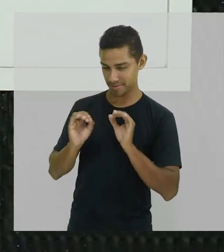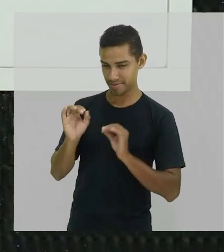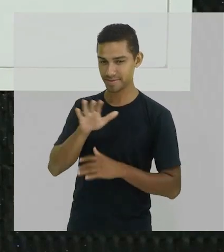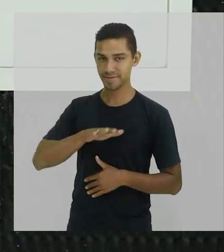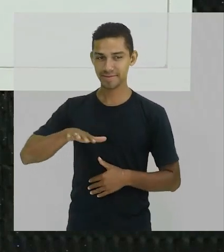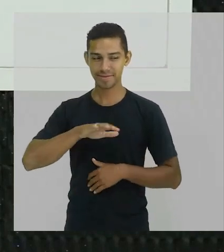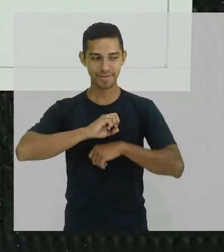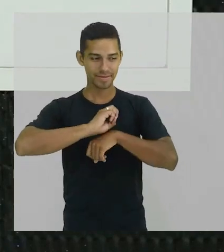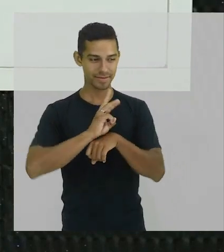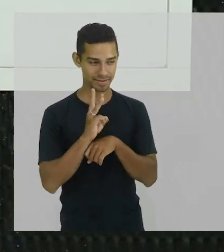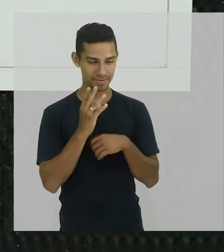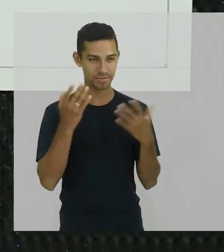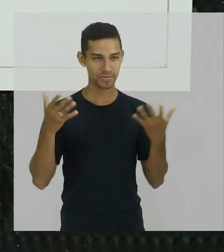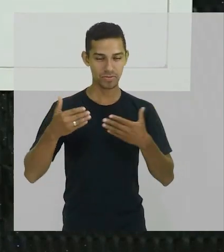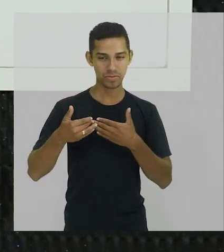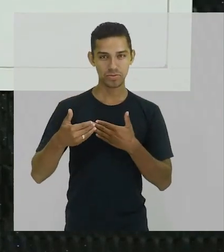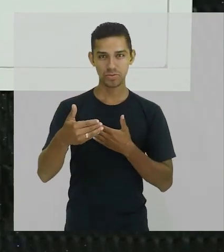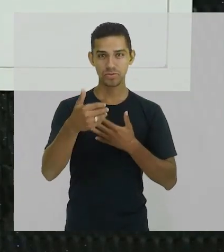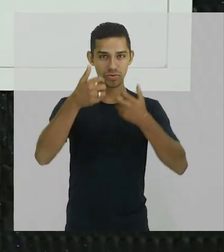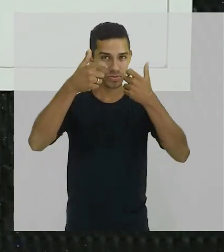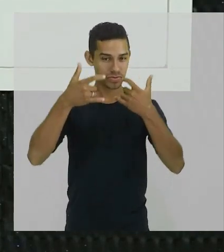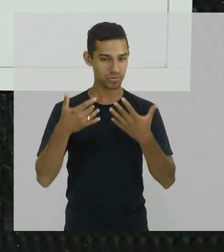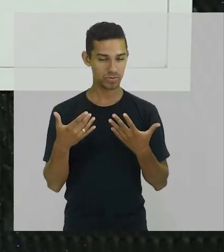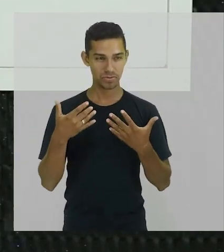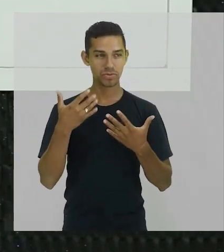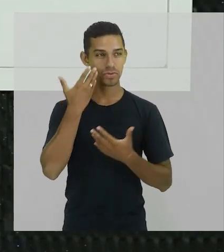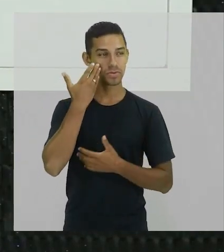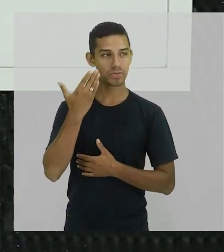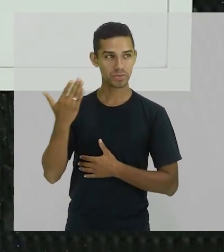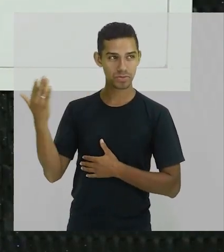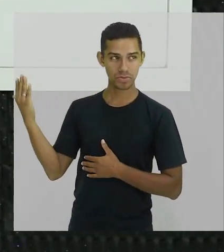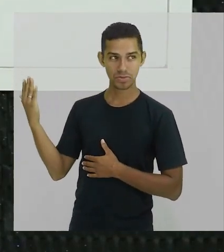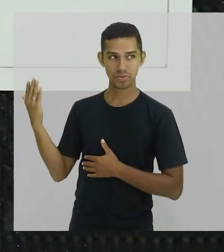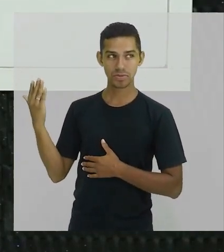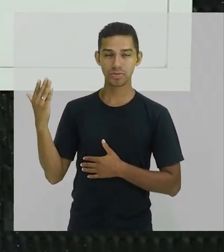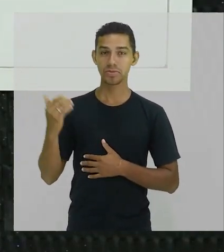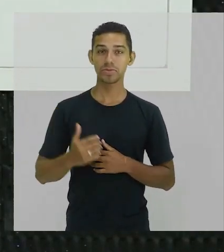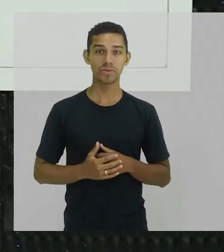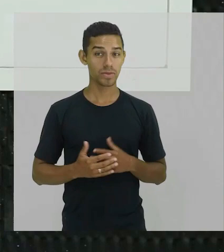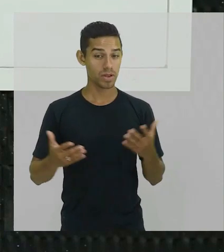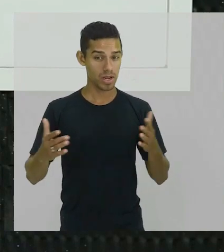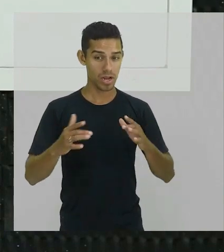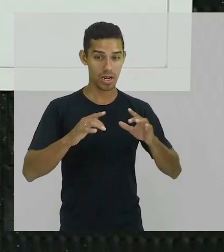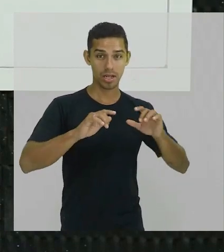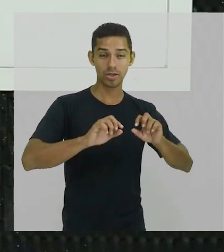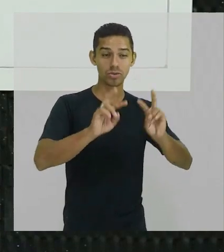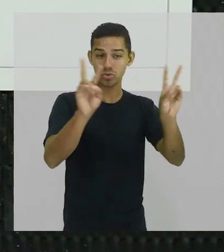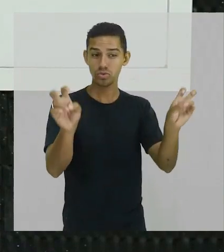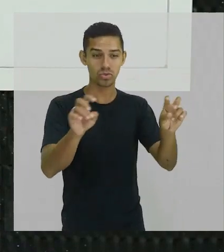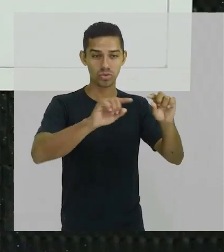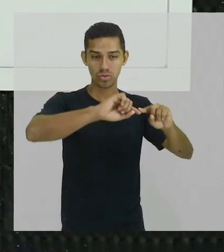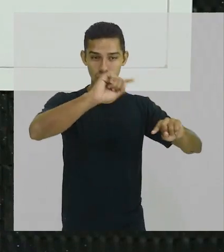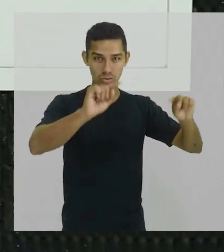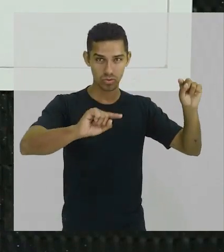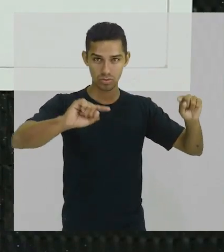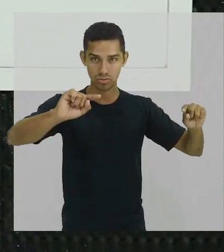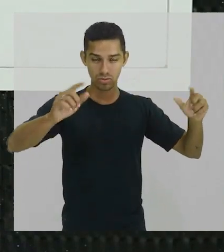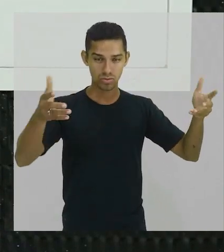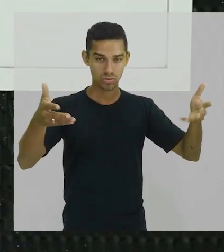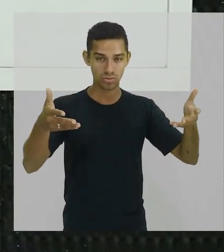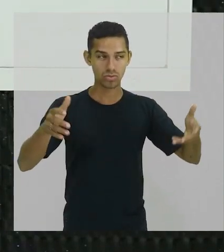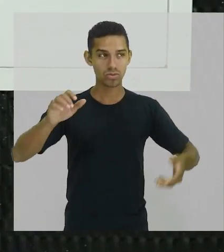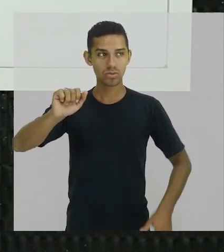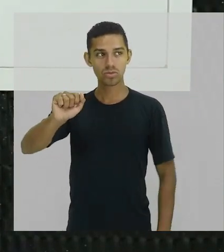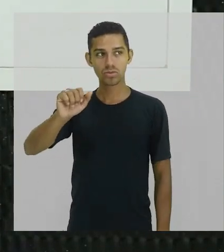sobre acústica, né? Vamos dar continuidade ali à ondulatória, né? Mas agora direcionada à parte da acústica, tá ok?